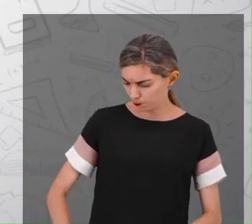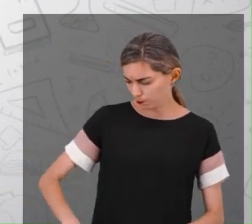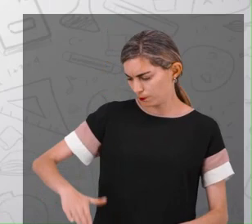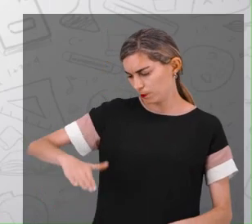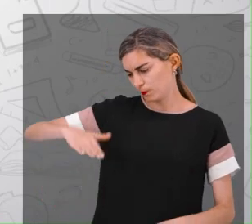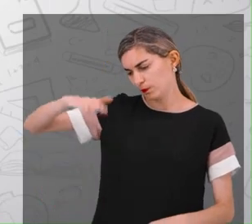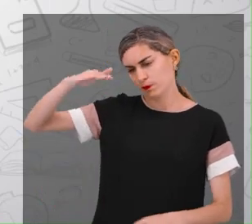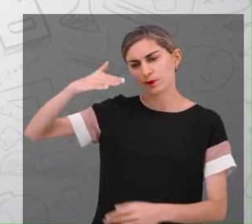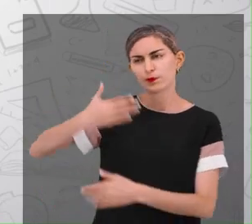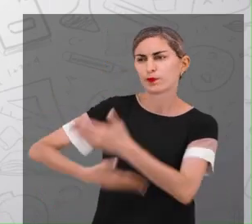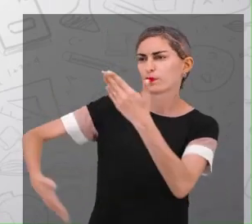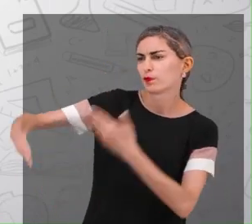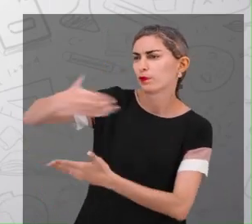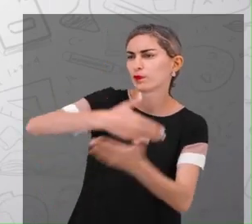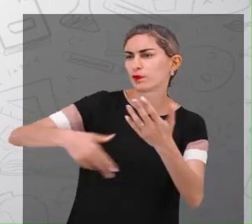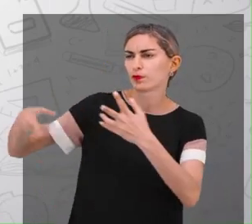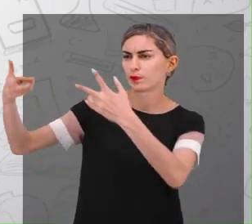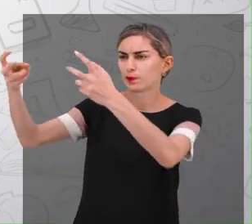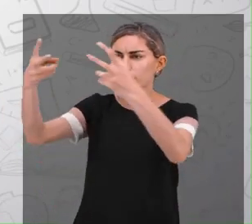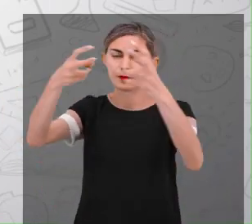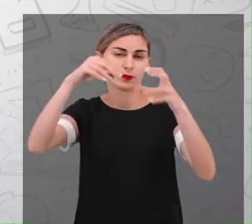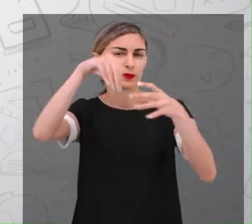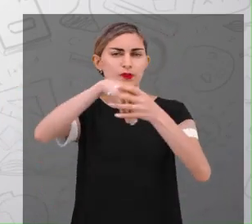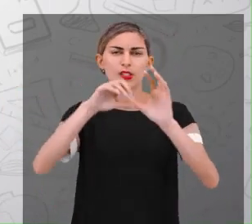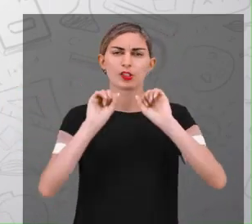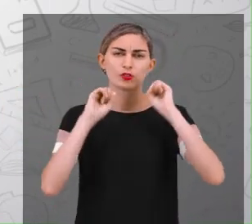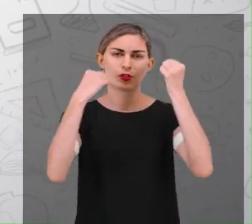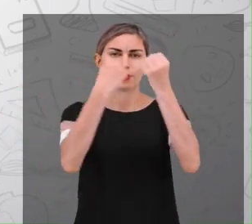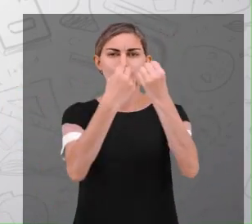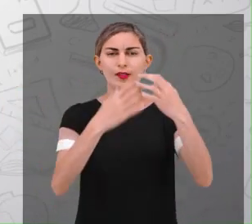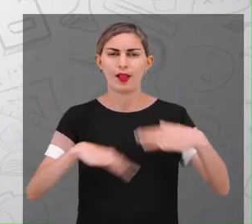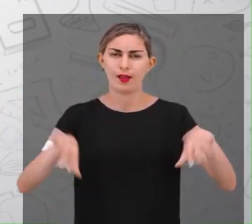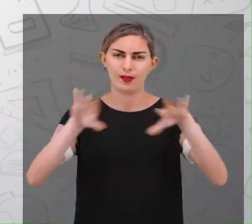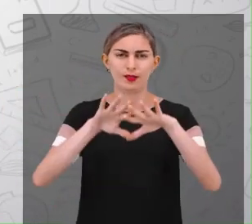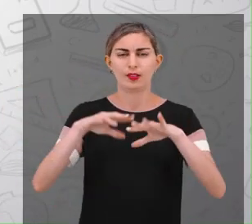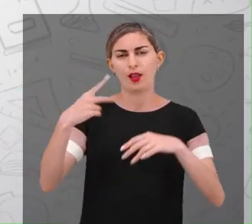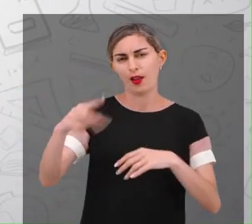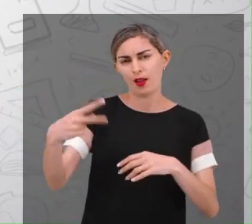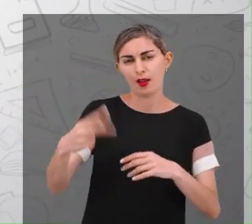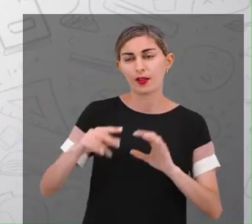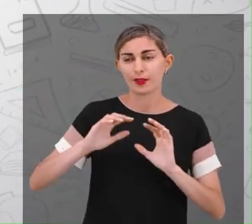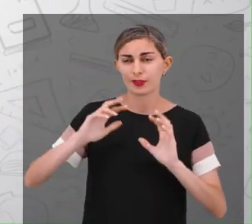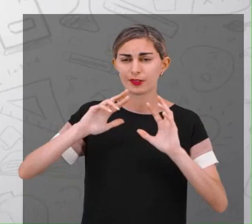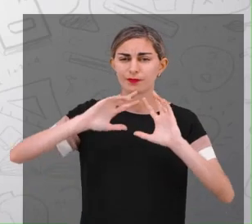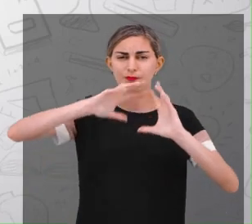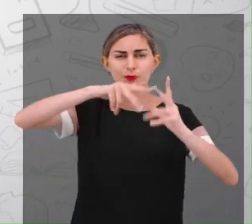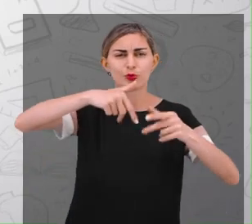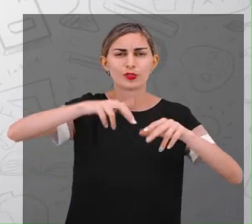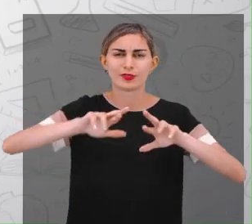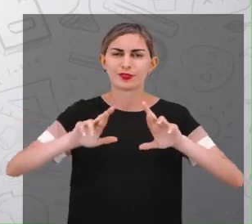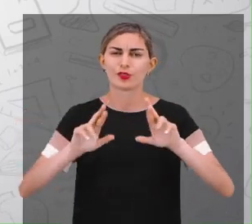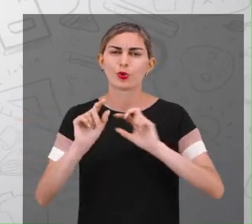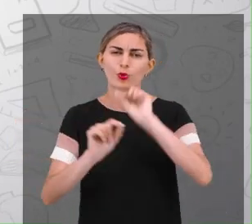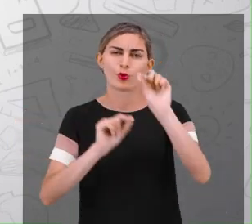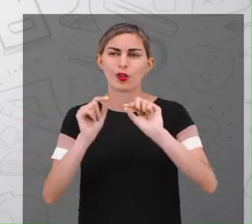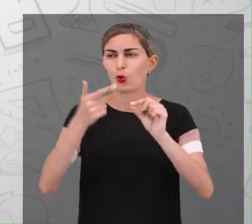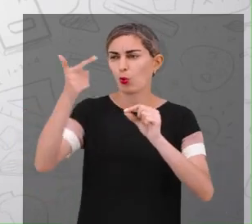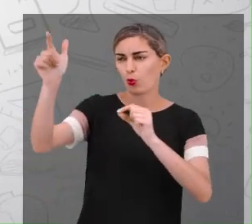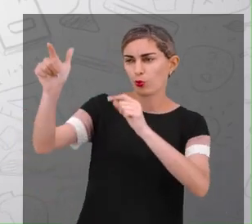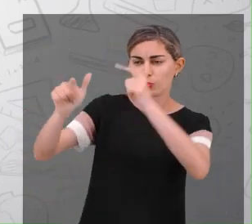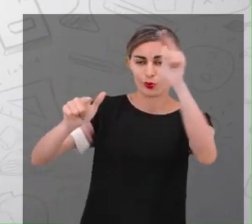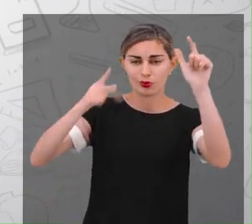suas interações e percepções diante da sociedade. Ele é levado a um mundo composto, por sua vez, por